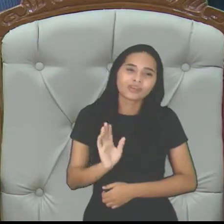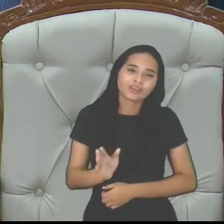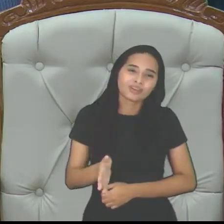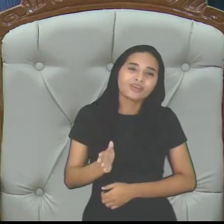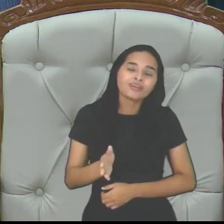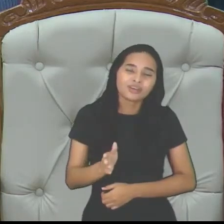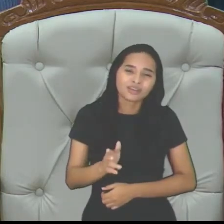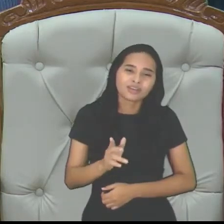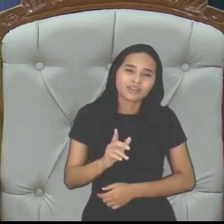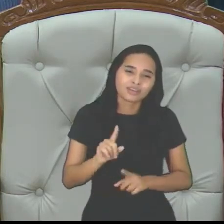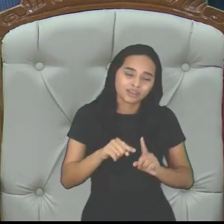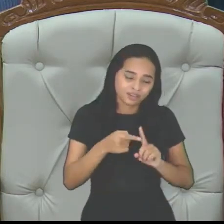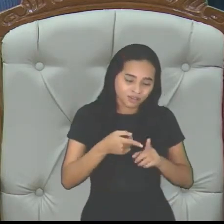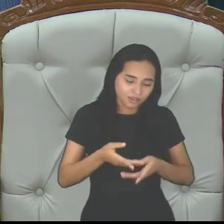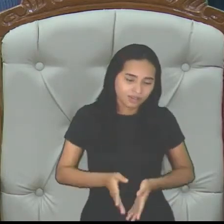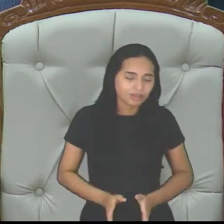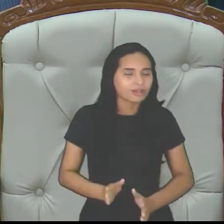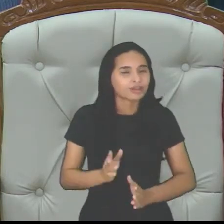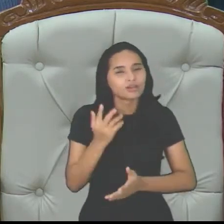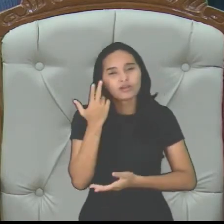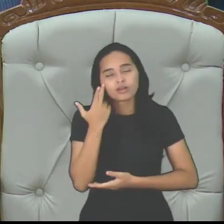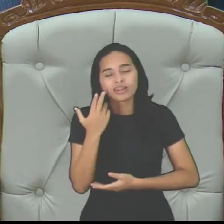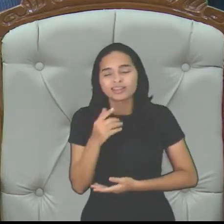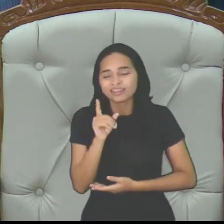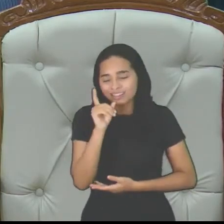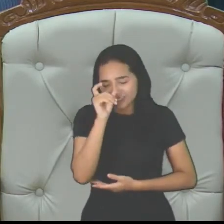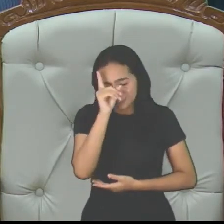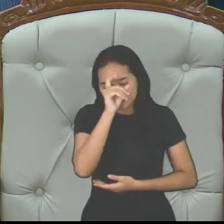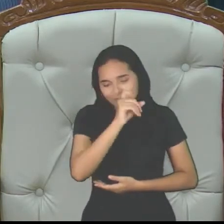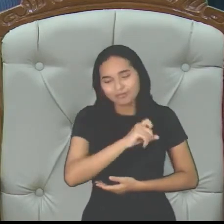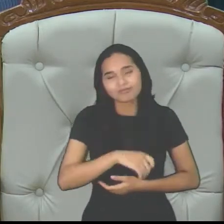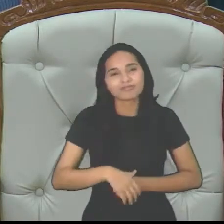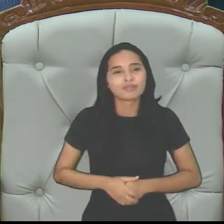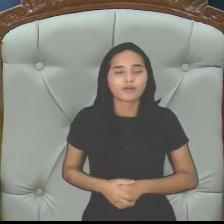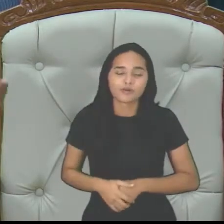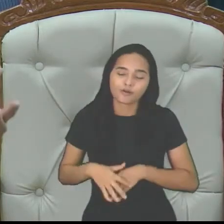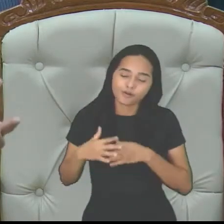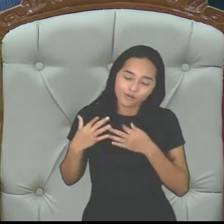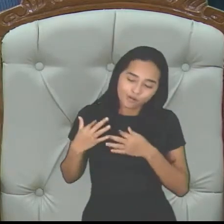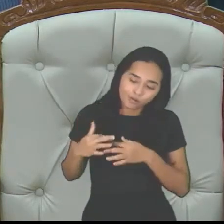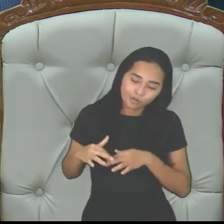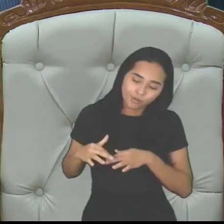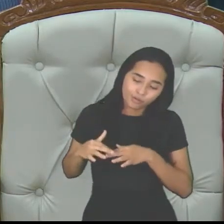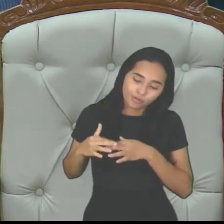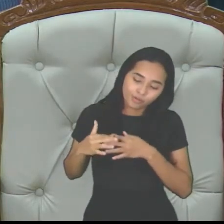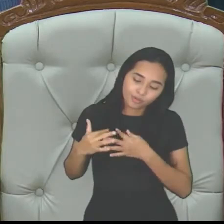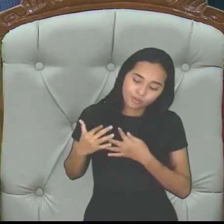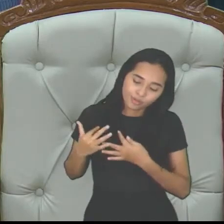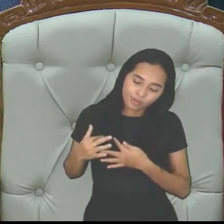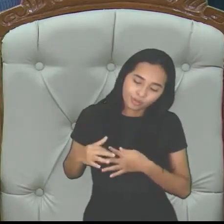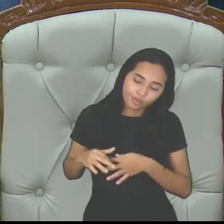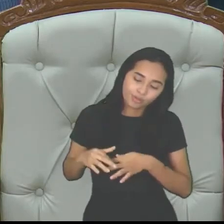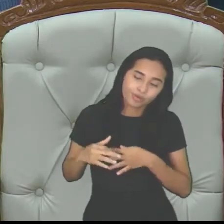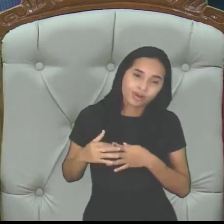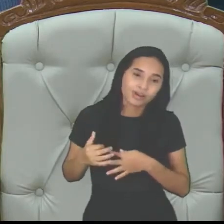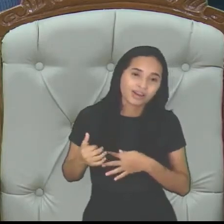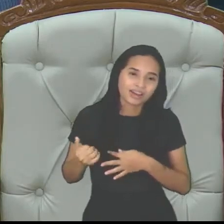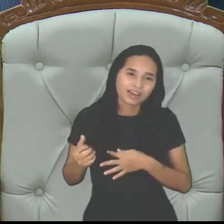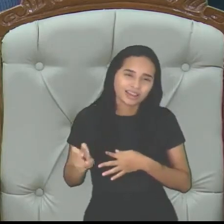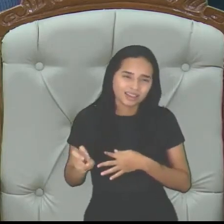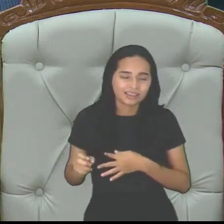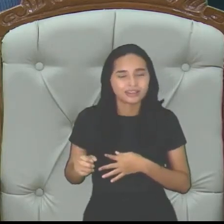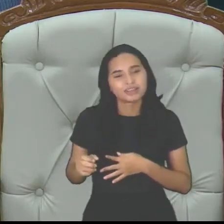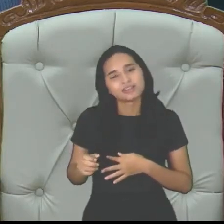normal, é difícil, né, irmão? As dores começam 15, 20 minutos, depois